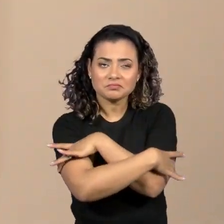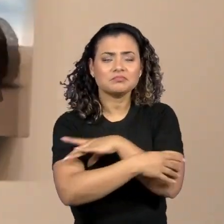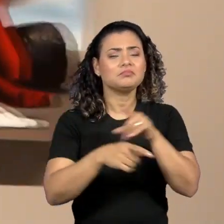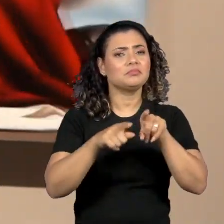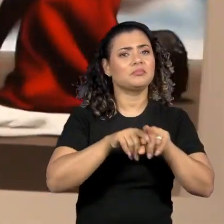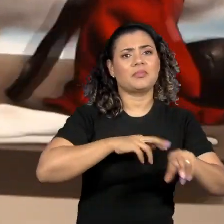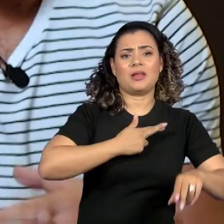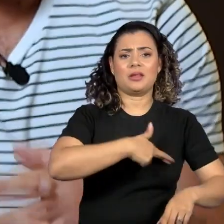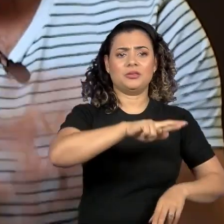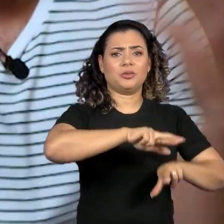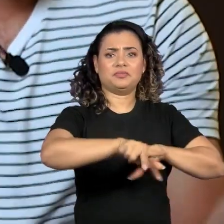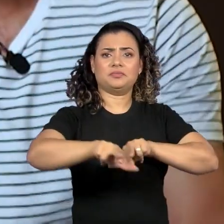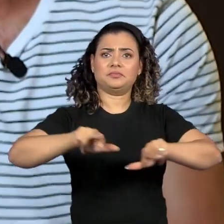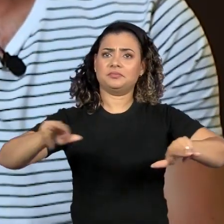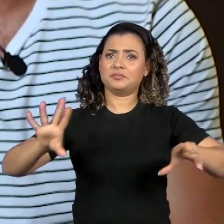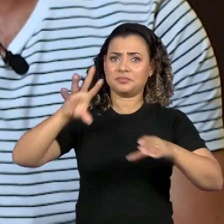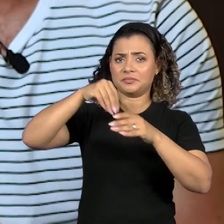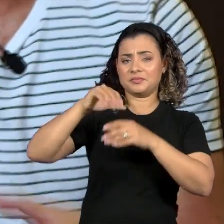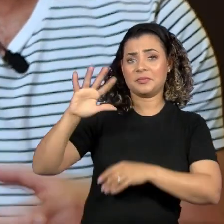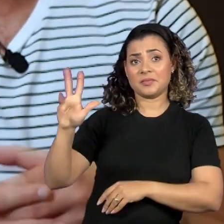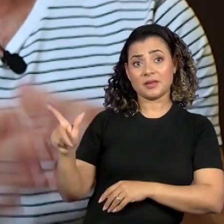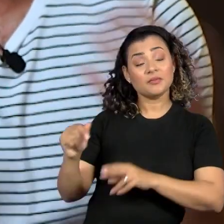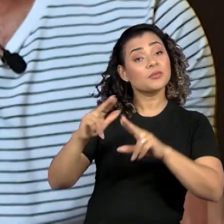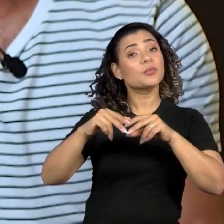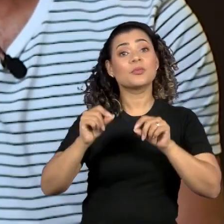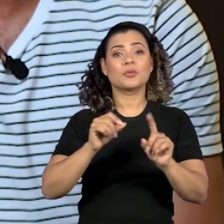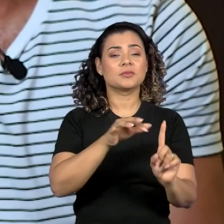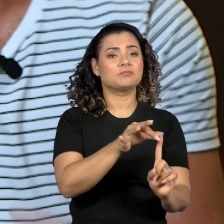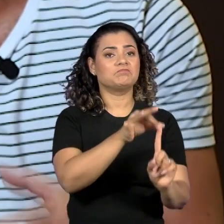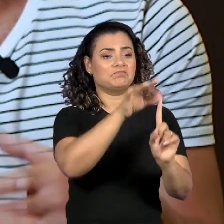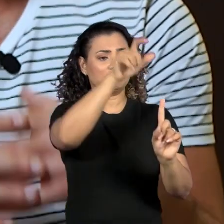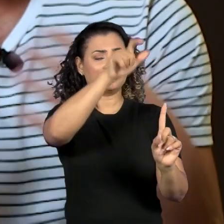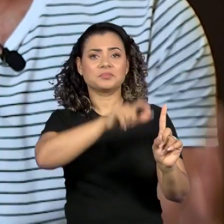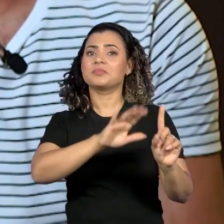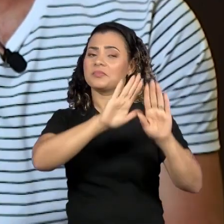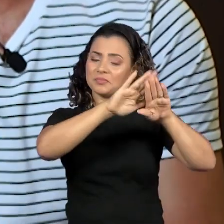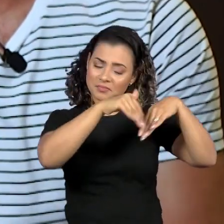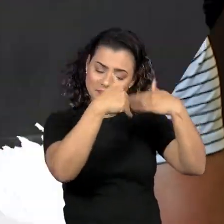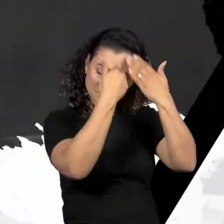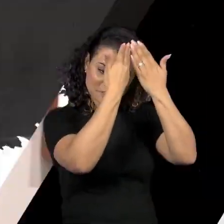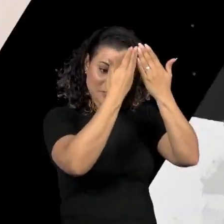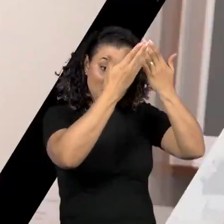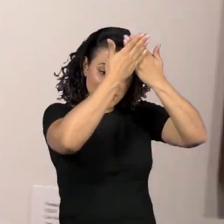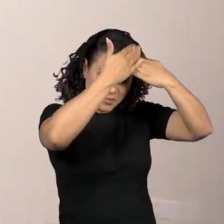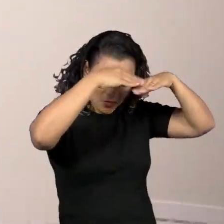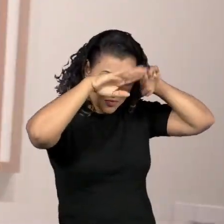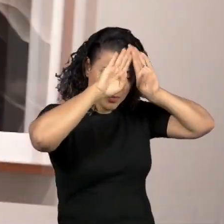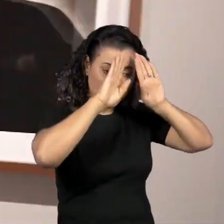que cultuam Exu, o mestre de todos os caminhos, da abertura de caminhos, o professor.